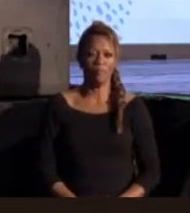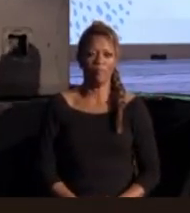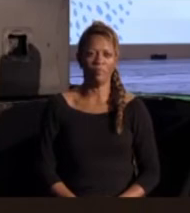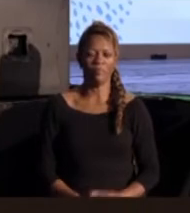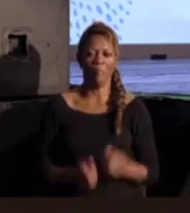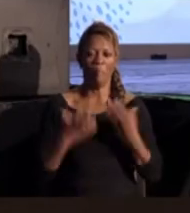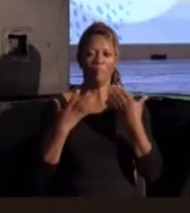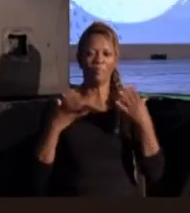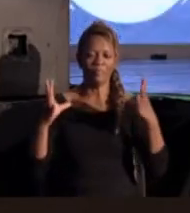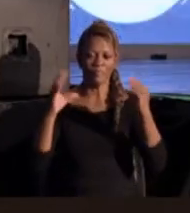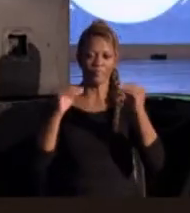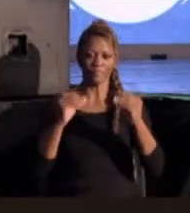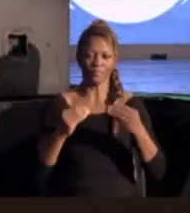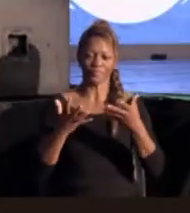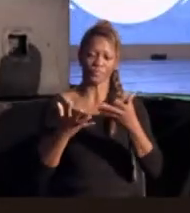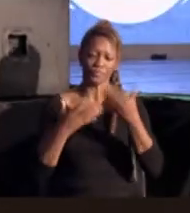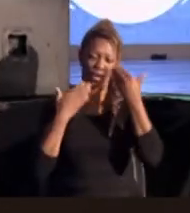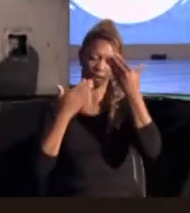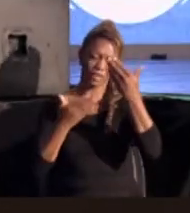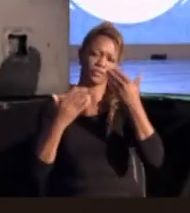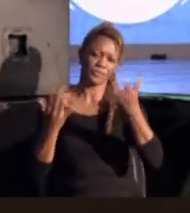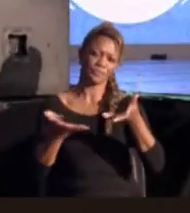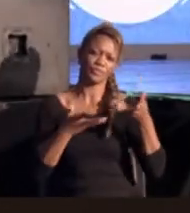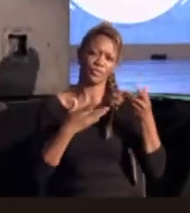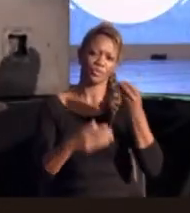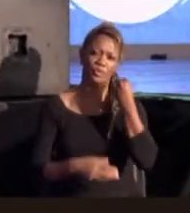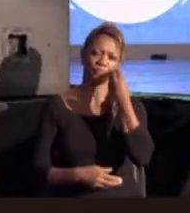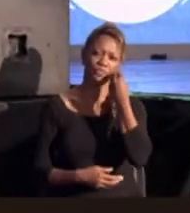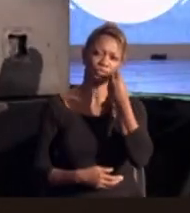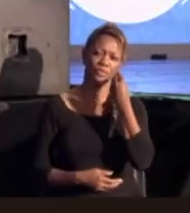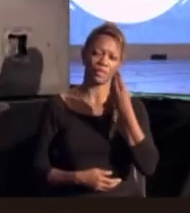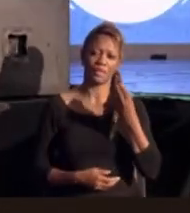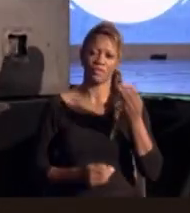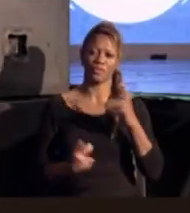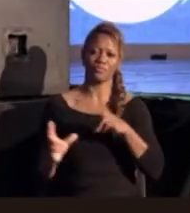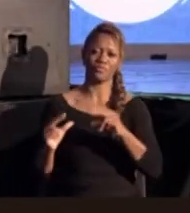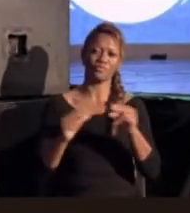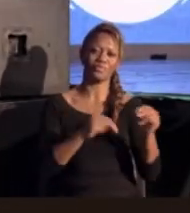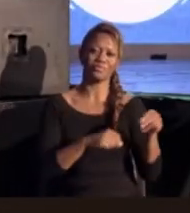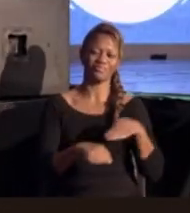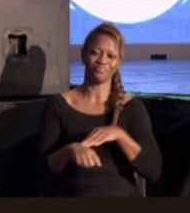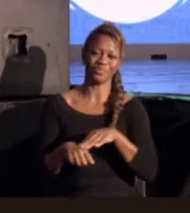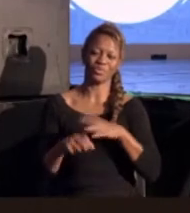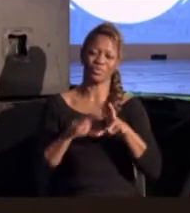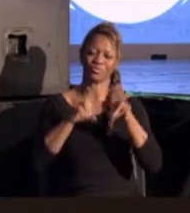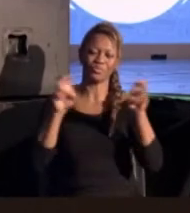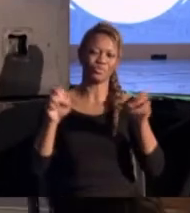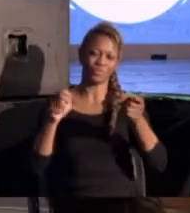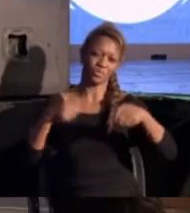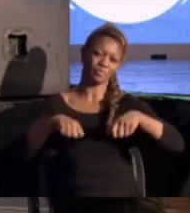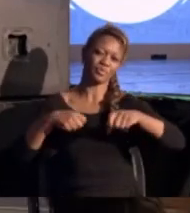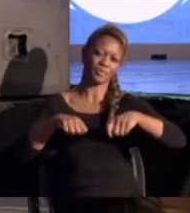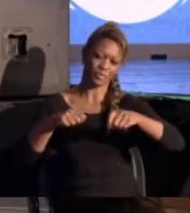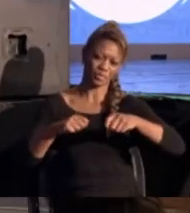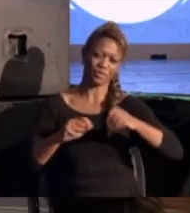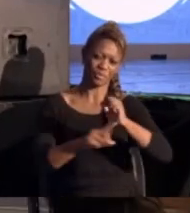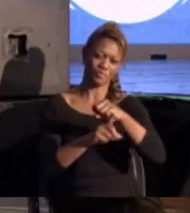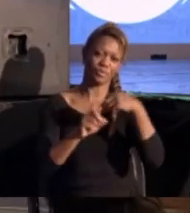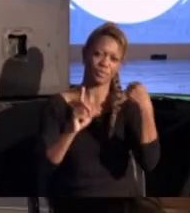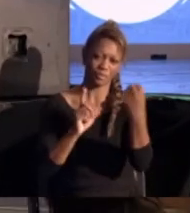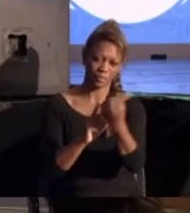Então, boa noite, agradecer o convite, a oportunidade para bater um papo em torno de um tema tão necessário como